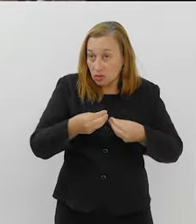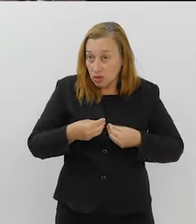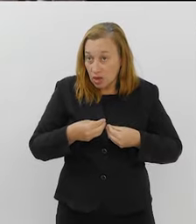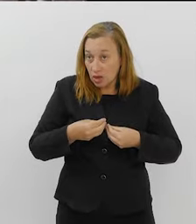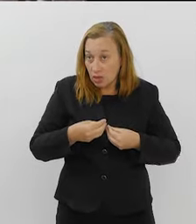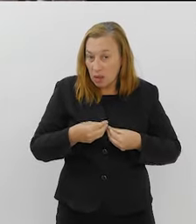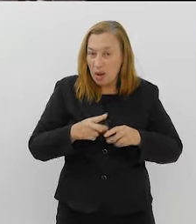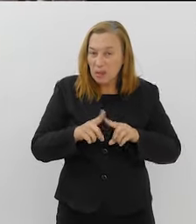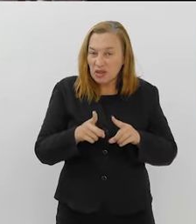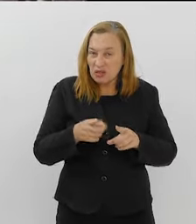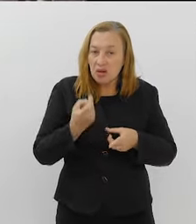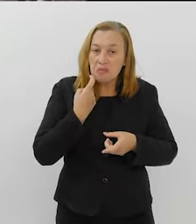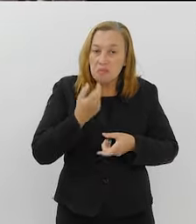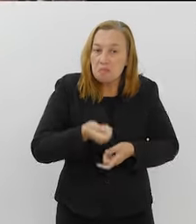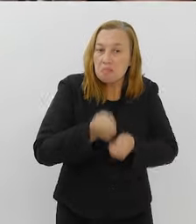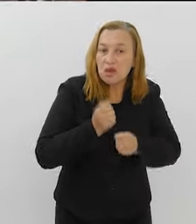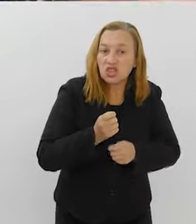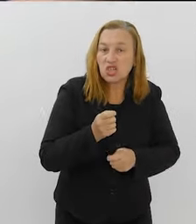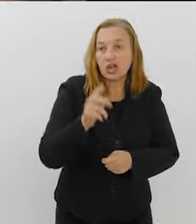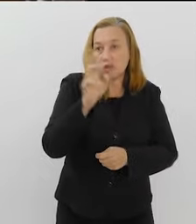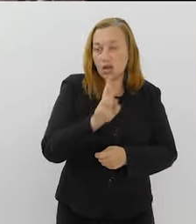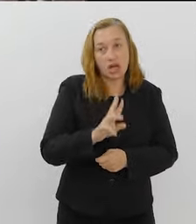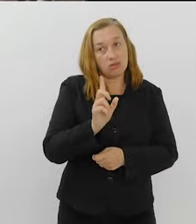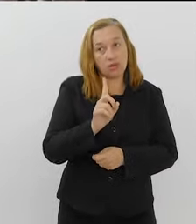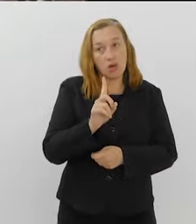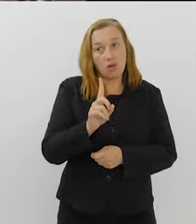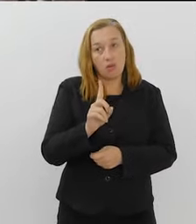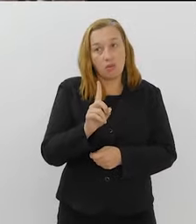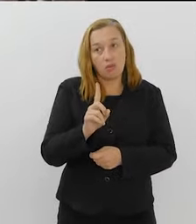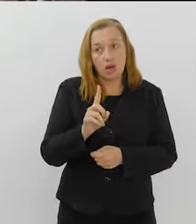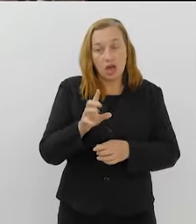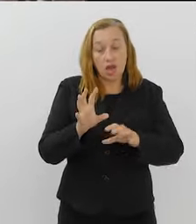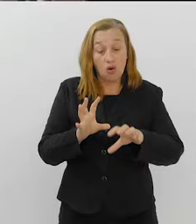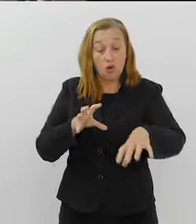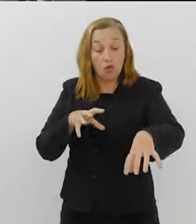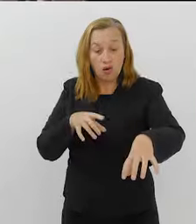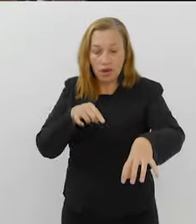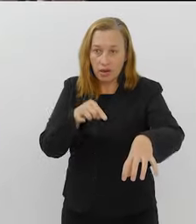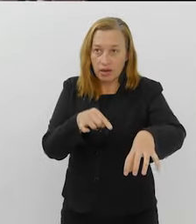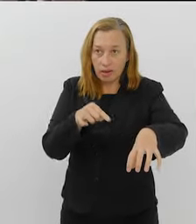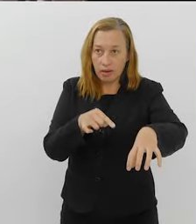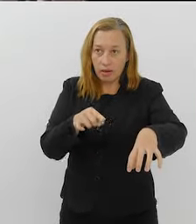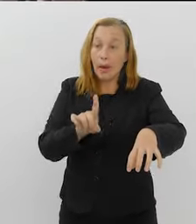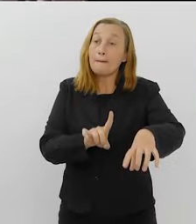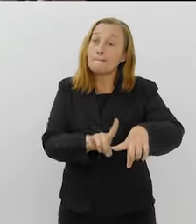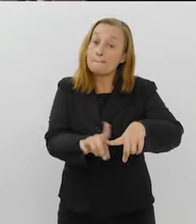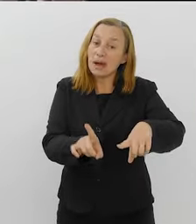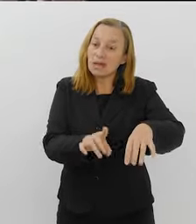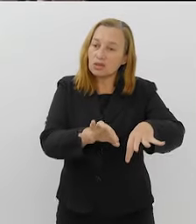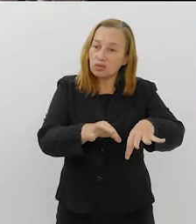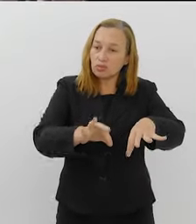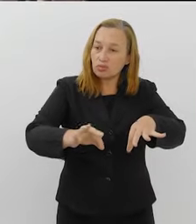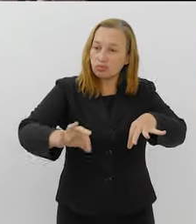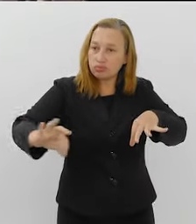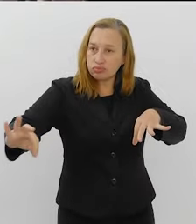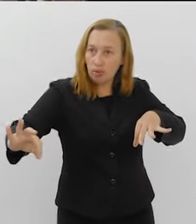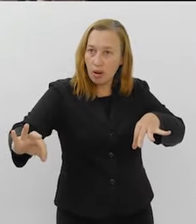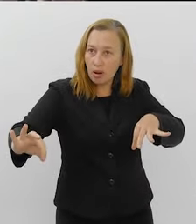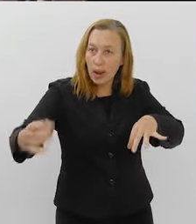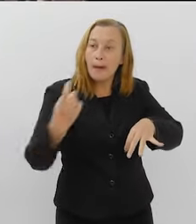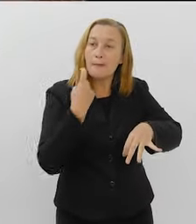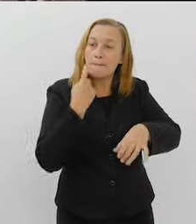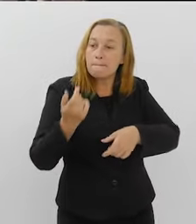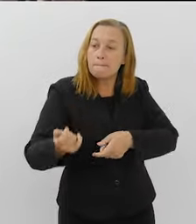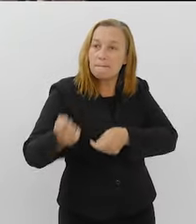foram pescados no recreio, porque quando chega, concentra nessa parte. Mas eles vão a alguns quilômetros da costa pescar,